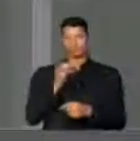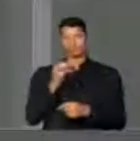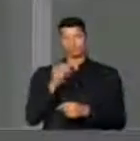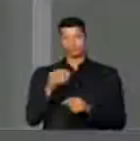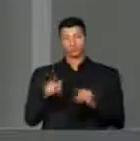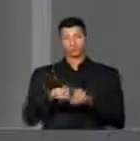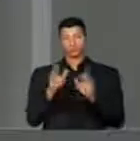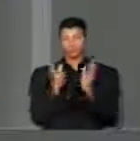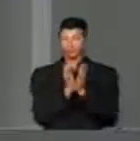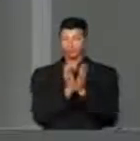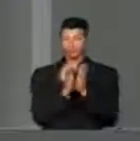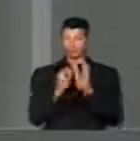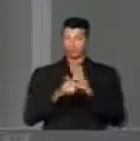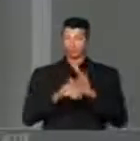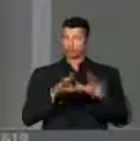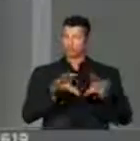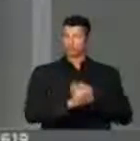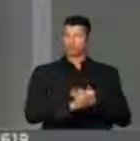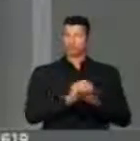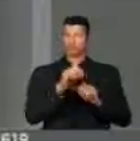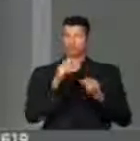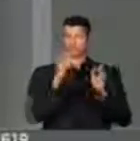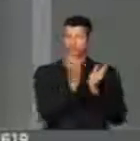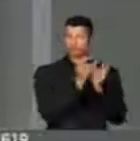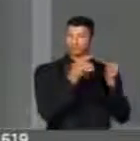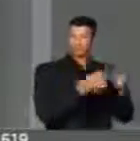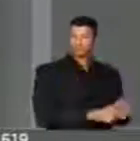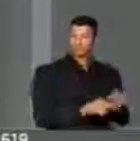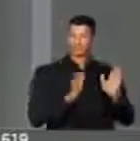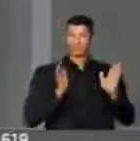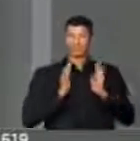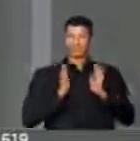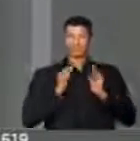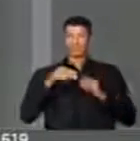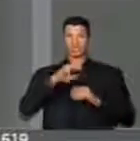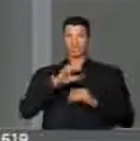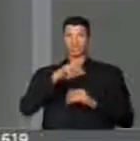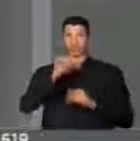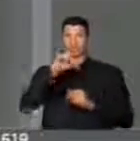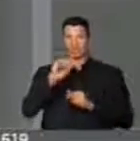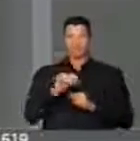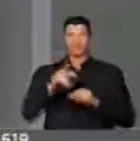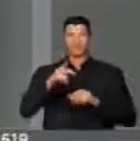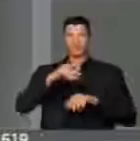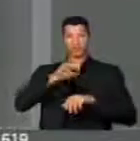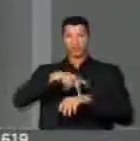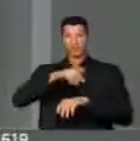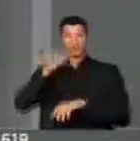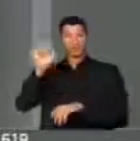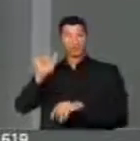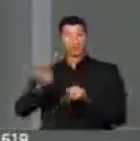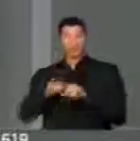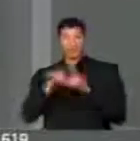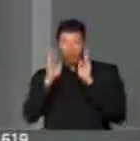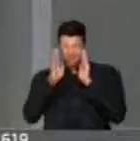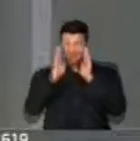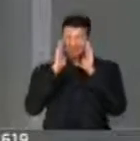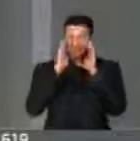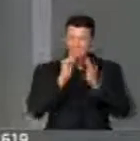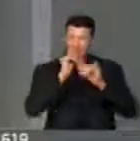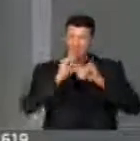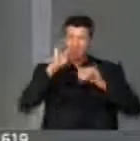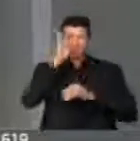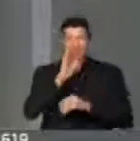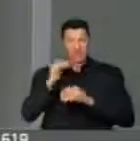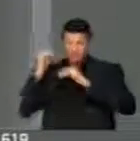lado, o bloco voraz, formado pela mídia, oposição, elite, mercado e empresas estrangeiras, que com a leniência da justiça